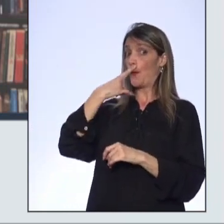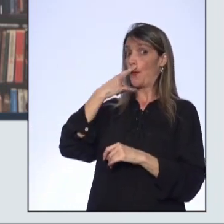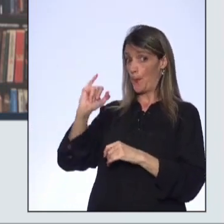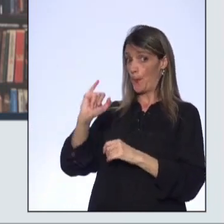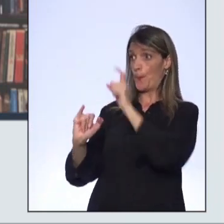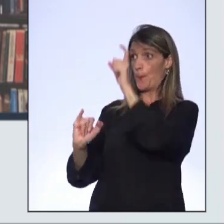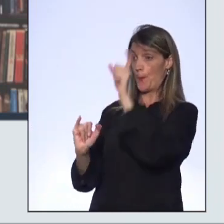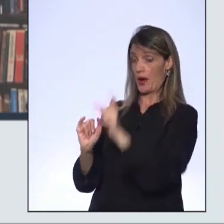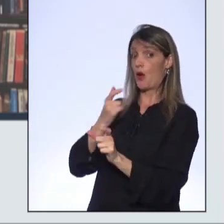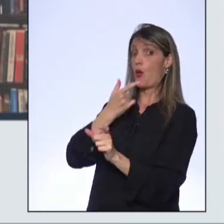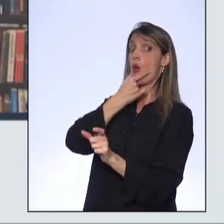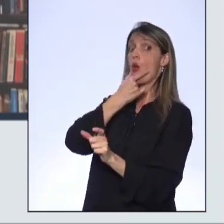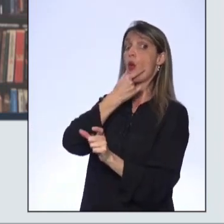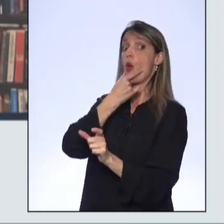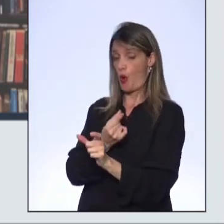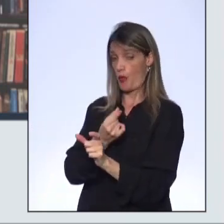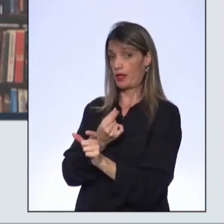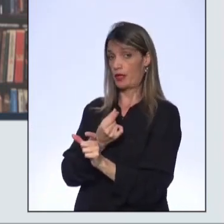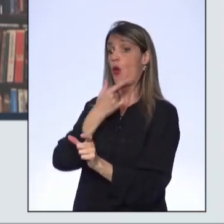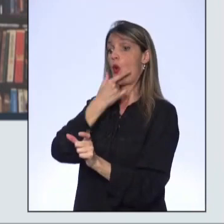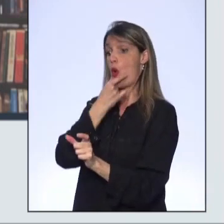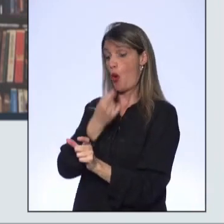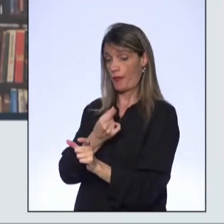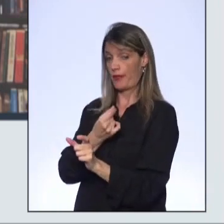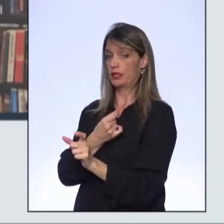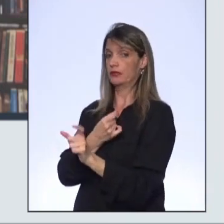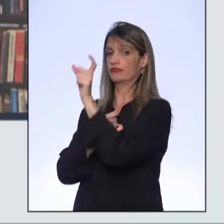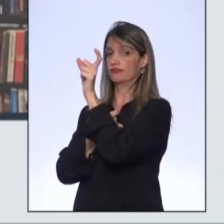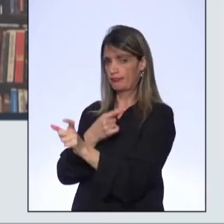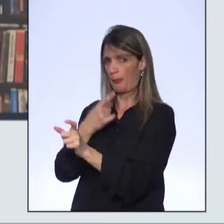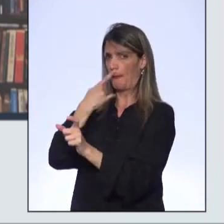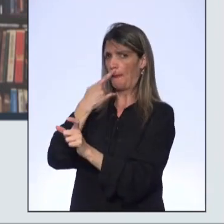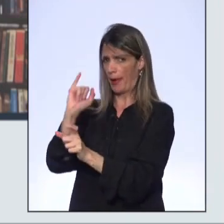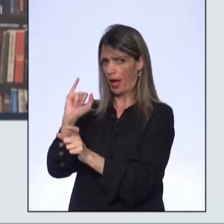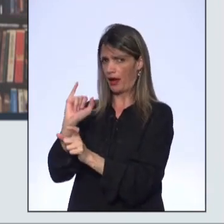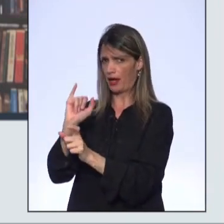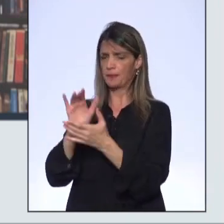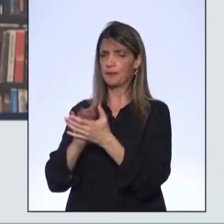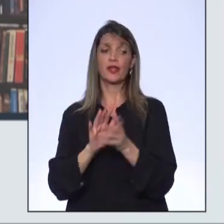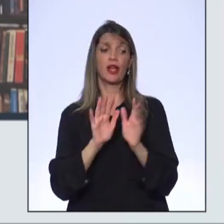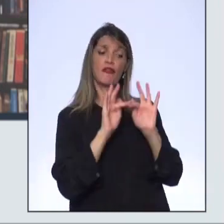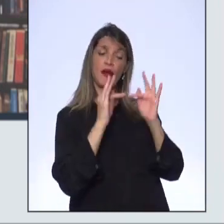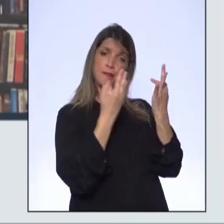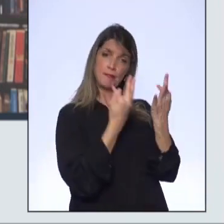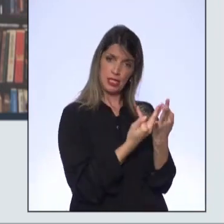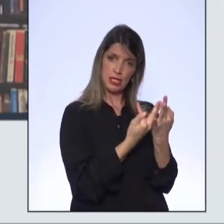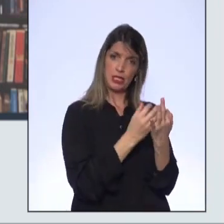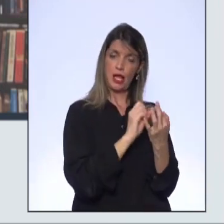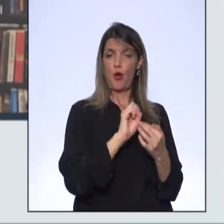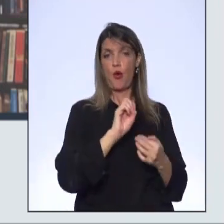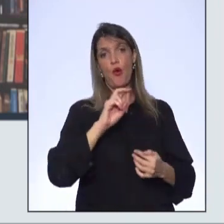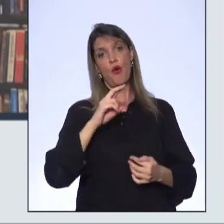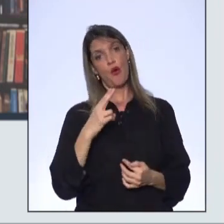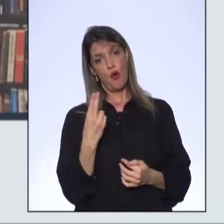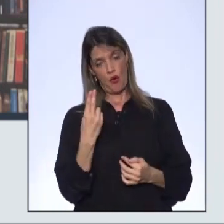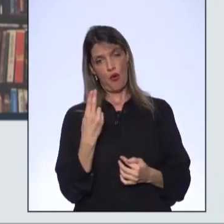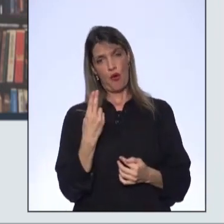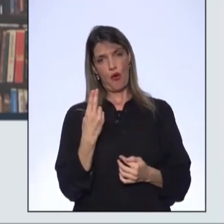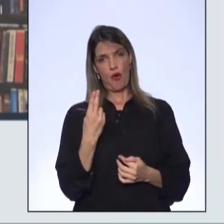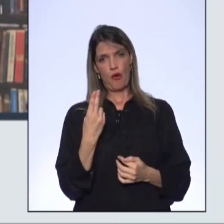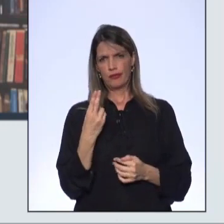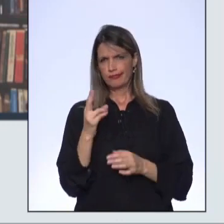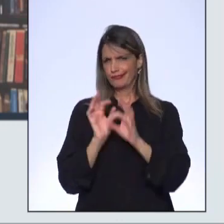do homem, do pai. Então, tanto a família ou, às vezes, toda